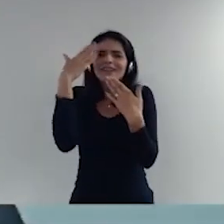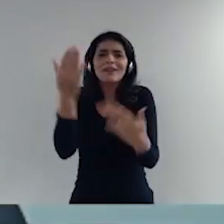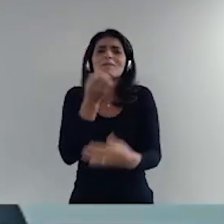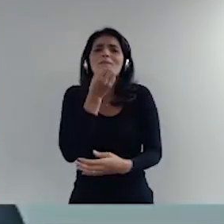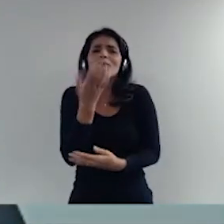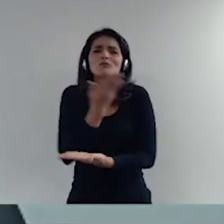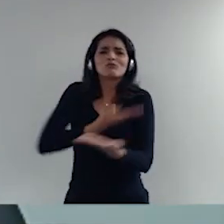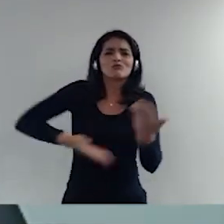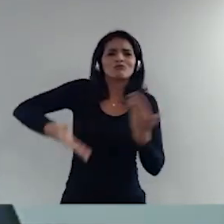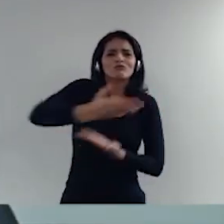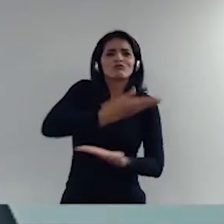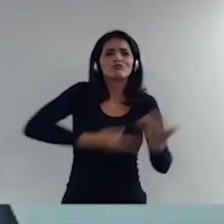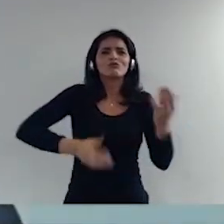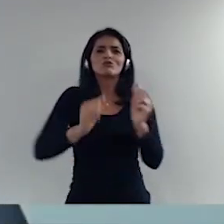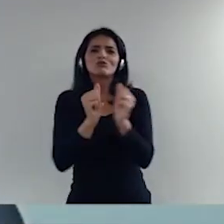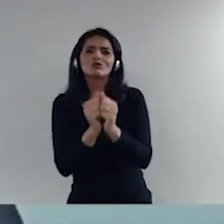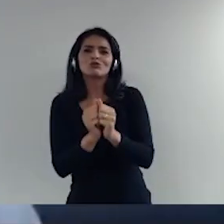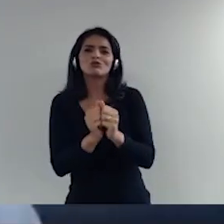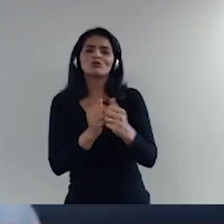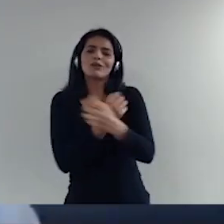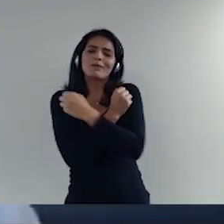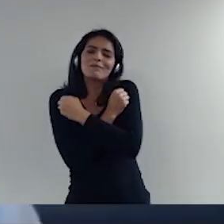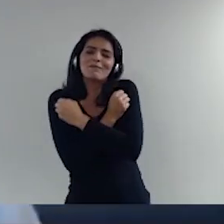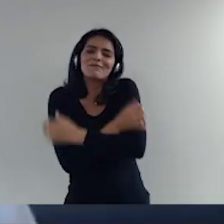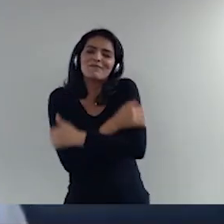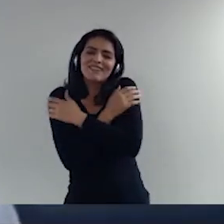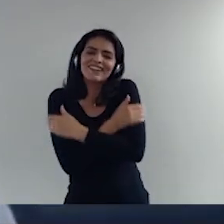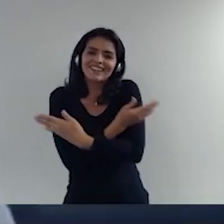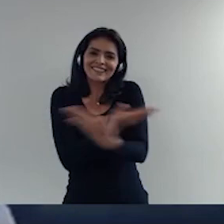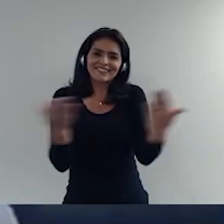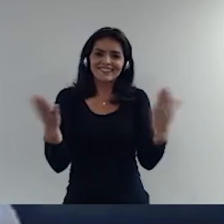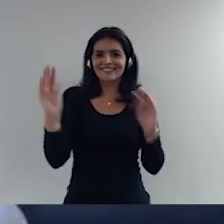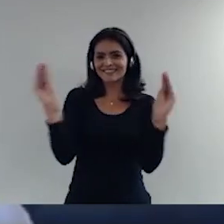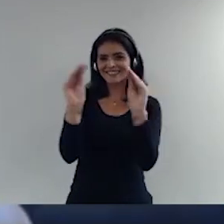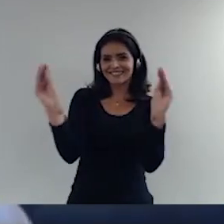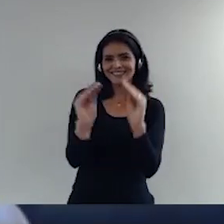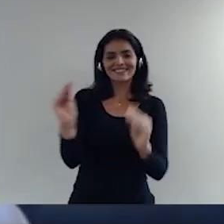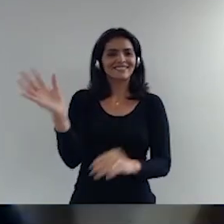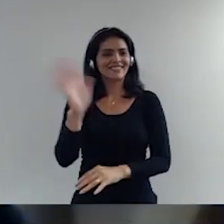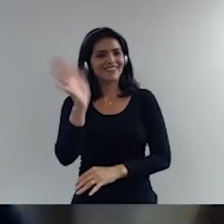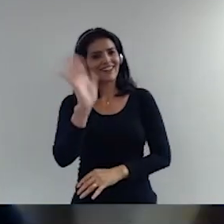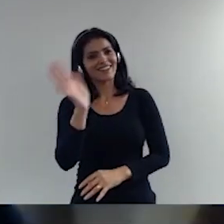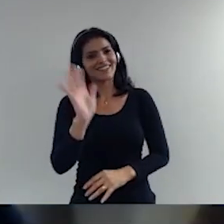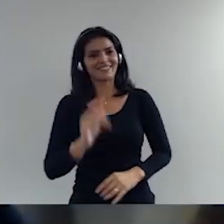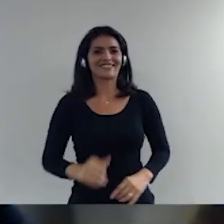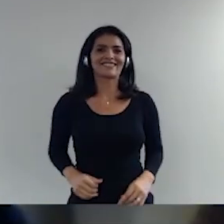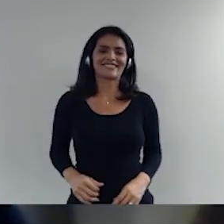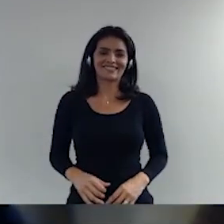estarmos juntos, pessoal. Obrigado, um grande abraço a todos. Obrigado, um abraço, pessoal. Valeu. Um abraço. Tchau, tchau.